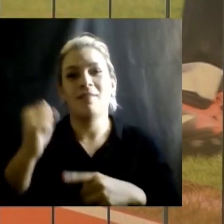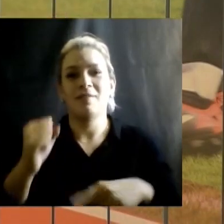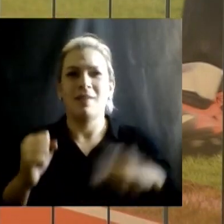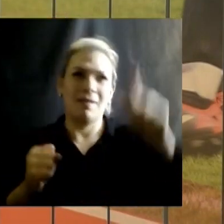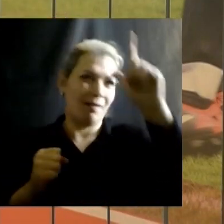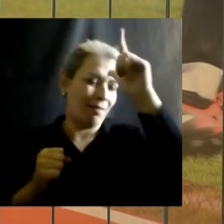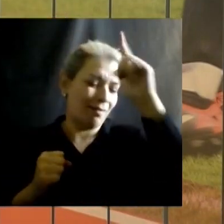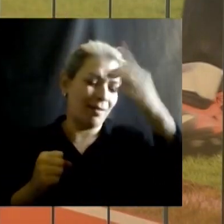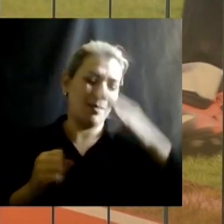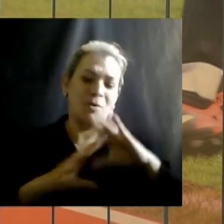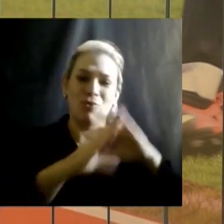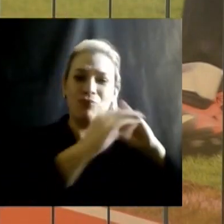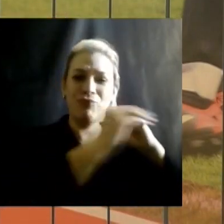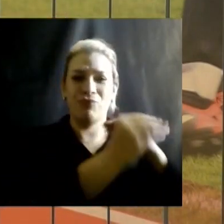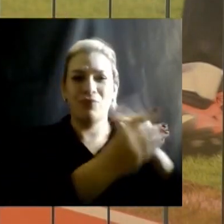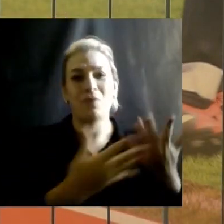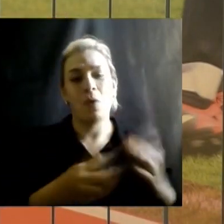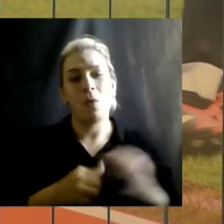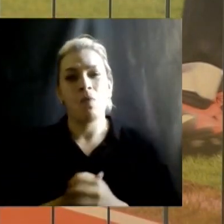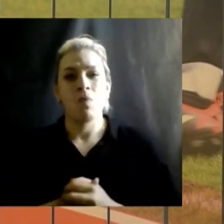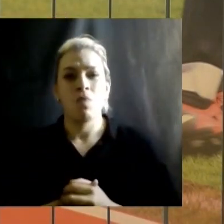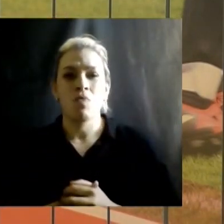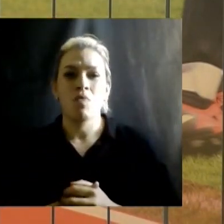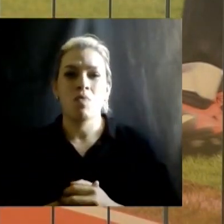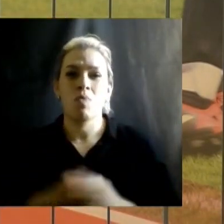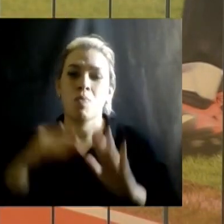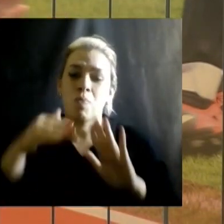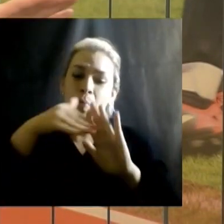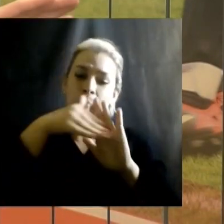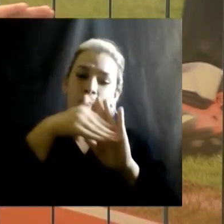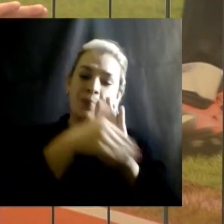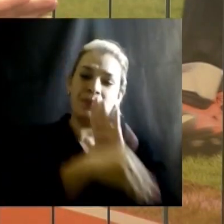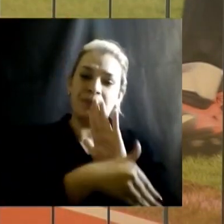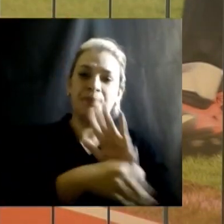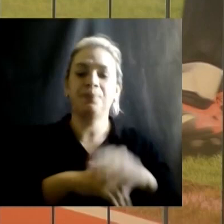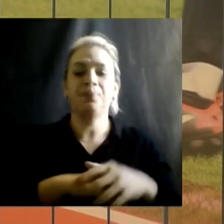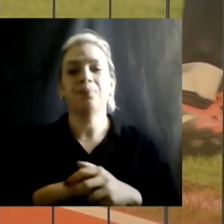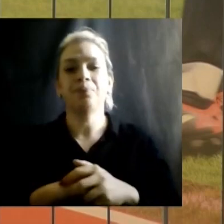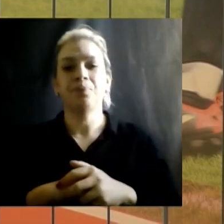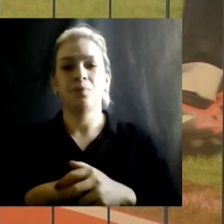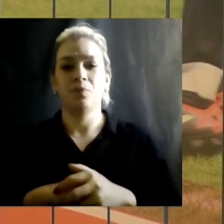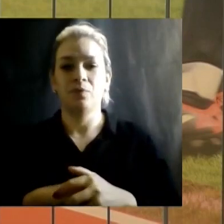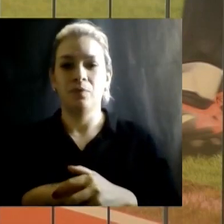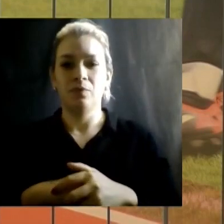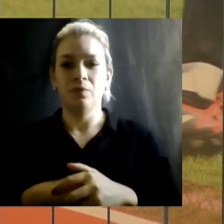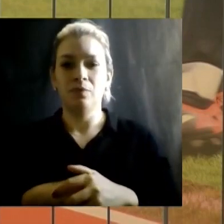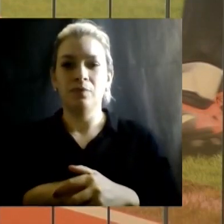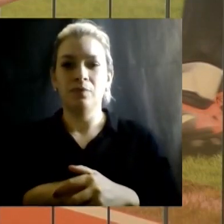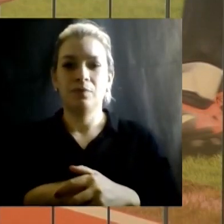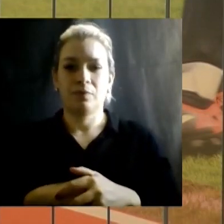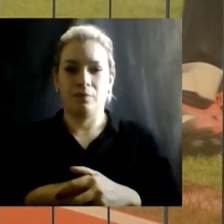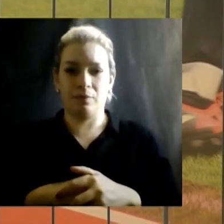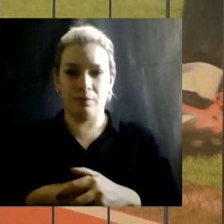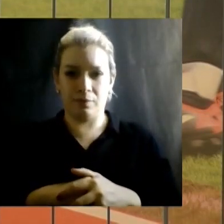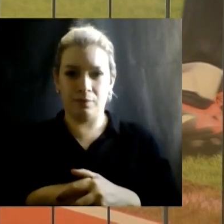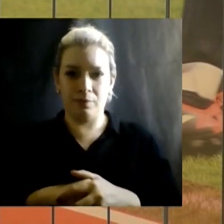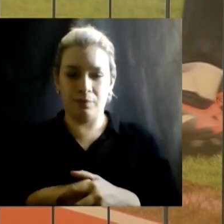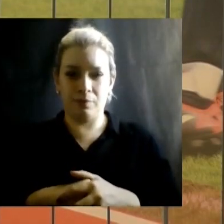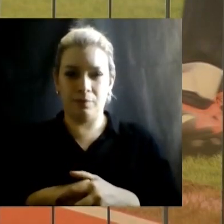empolgada, mas foi caindo de rendimento ao longo da Copa e está eliminada. Marrocos e Holanda era um confronto